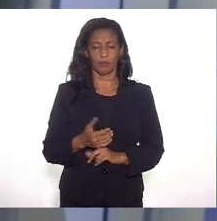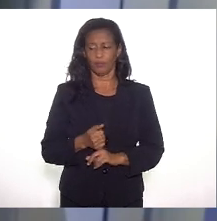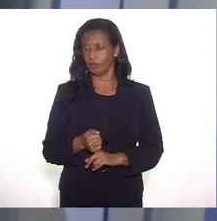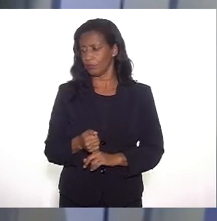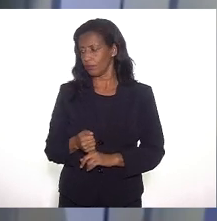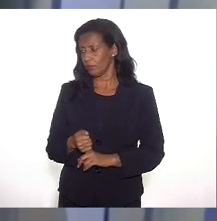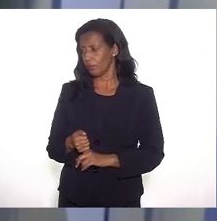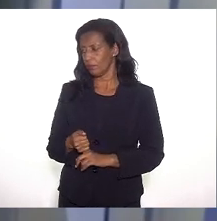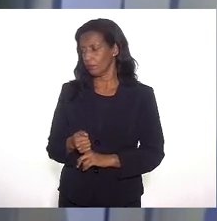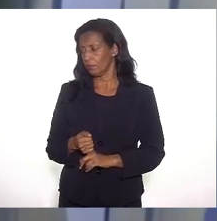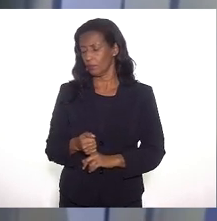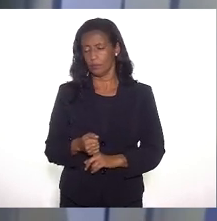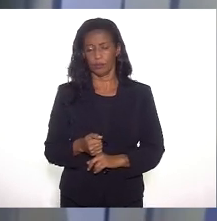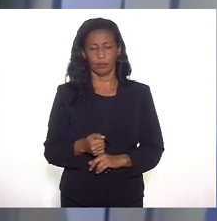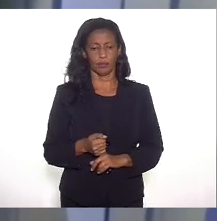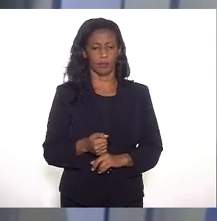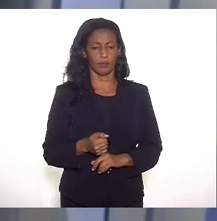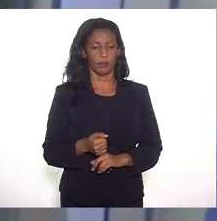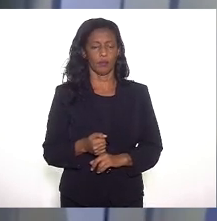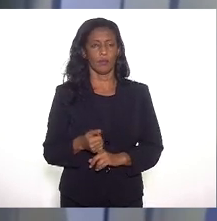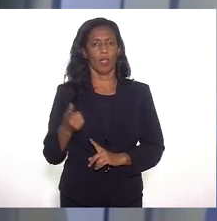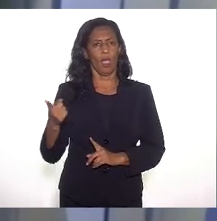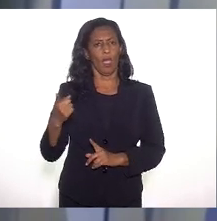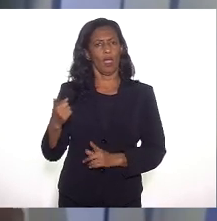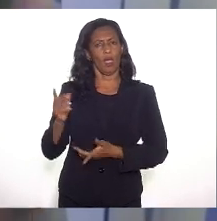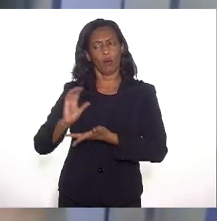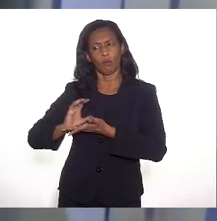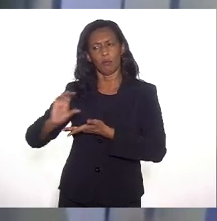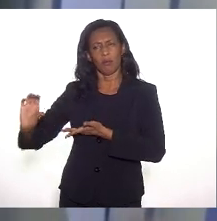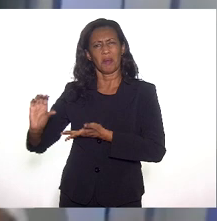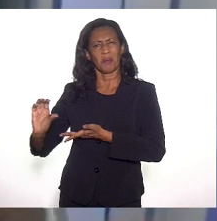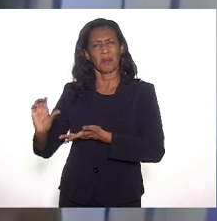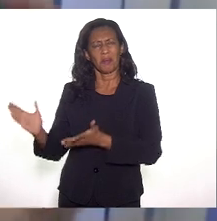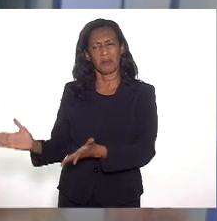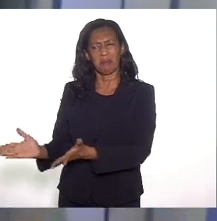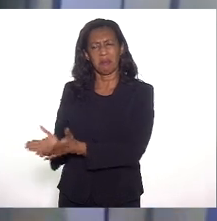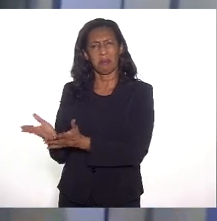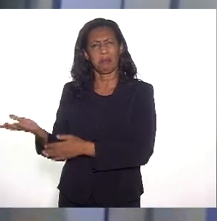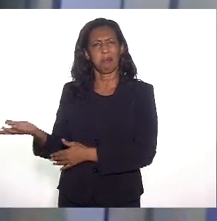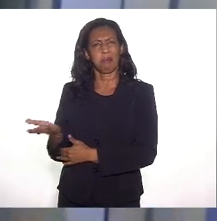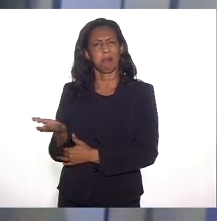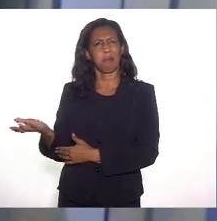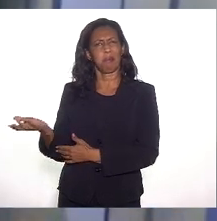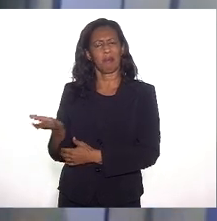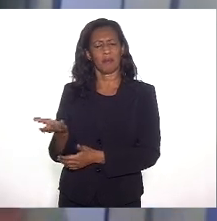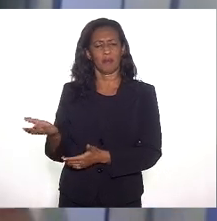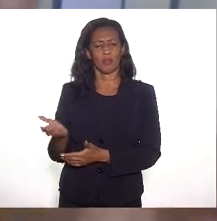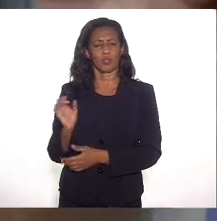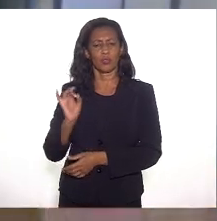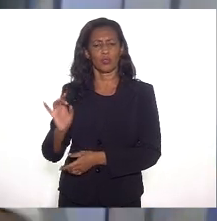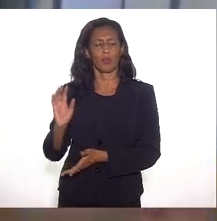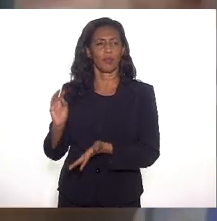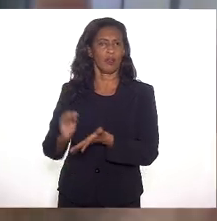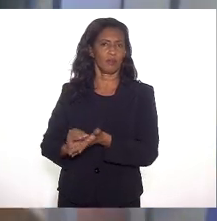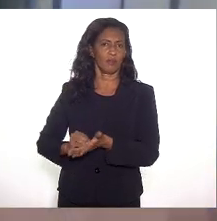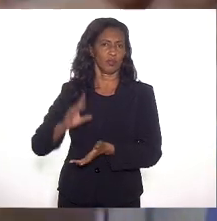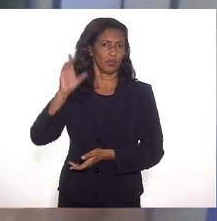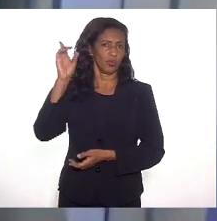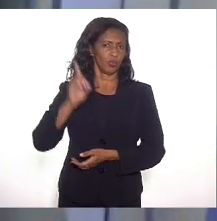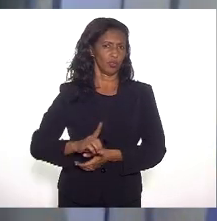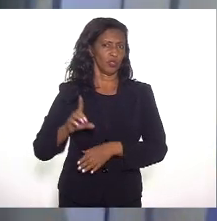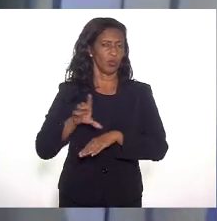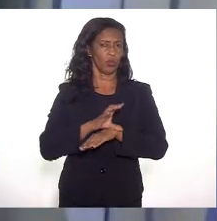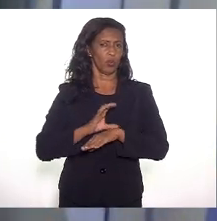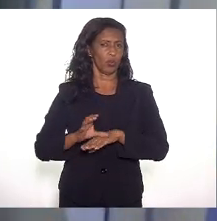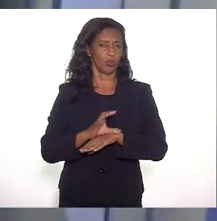digamos assim, é um benefício para mitigar, apenas para aplacar, né, a ausência do direito constitucional à